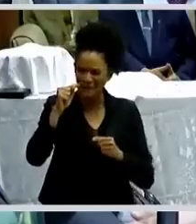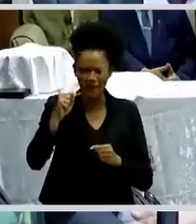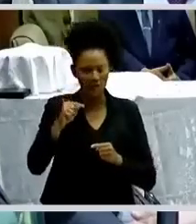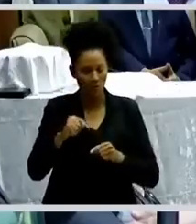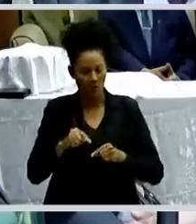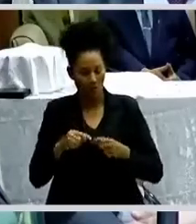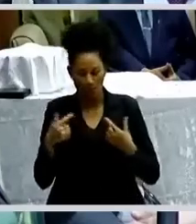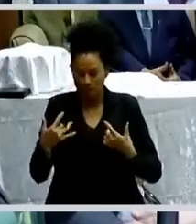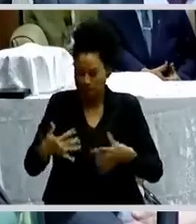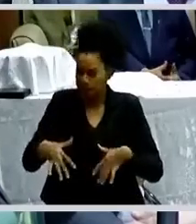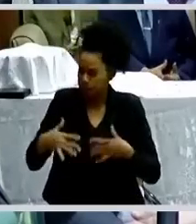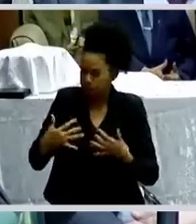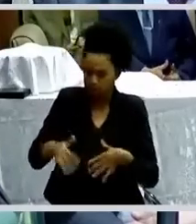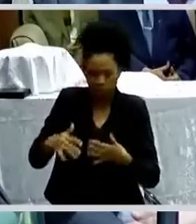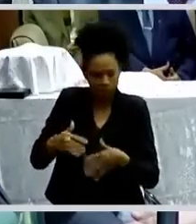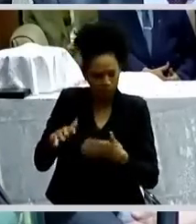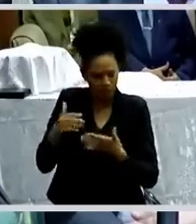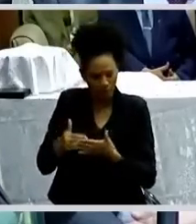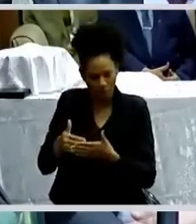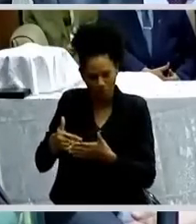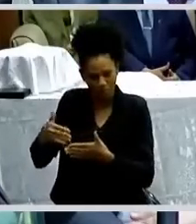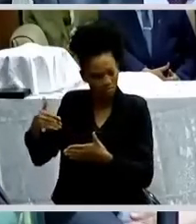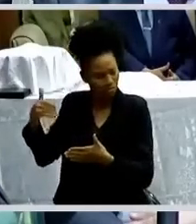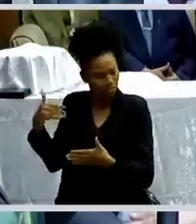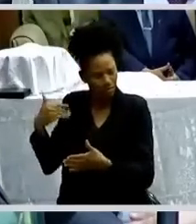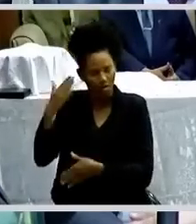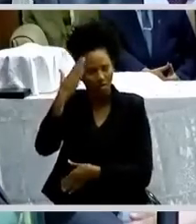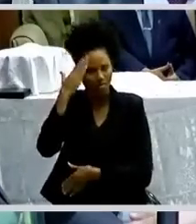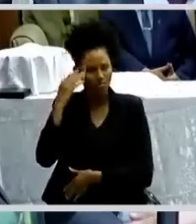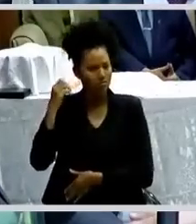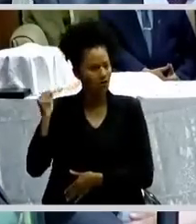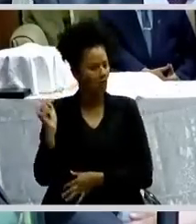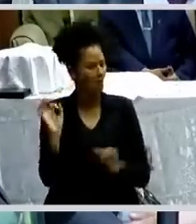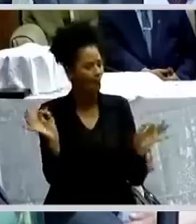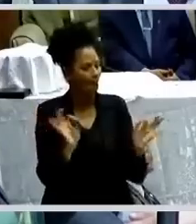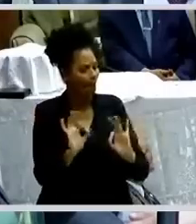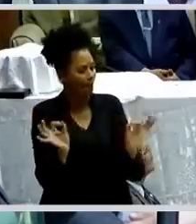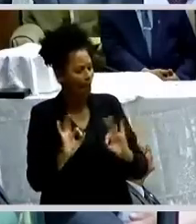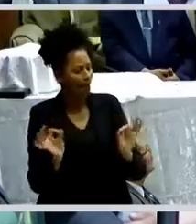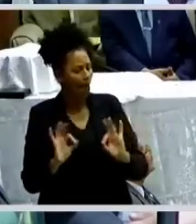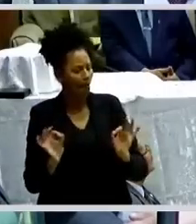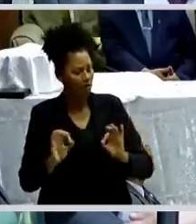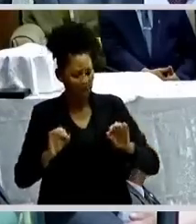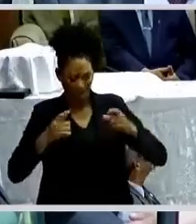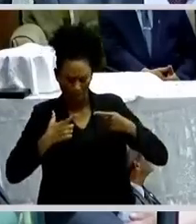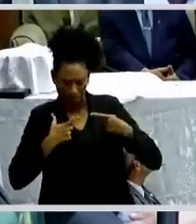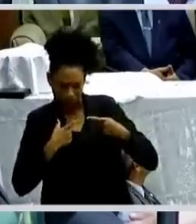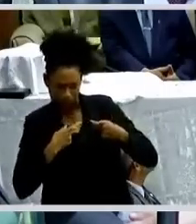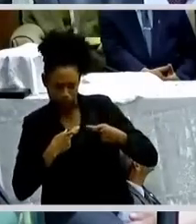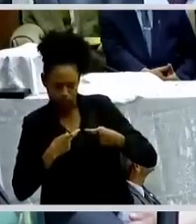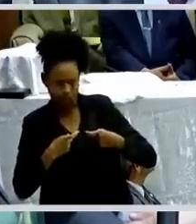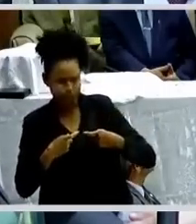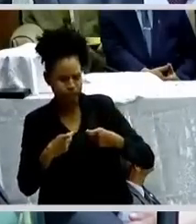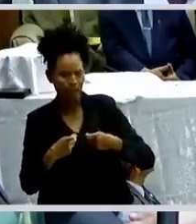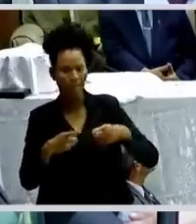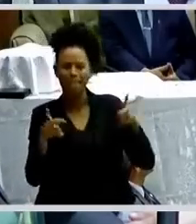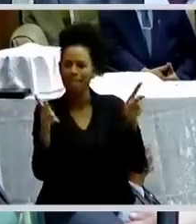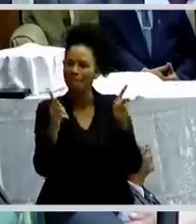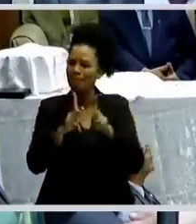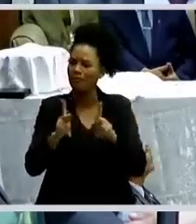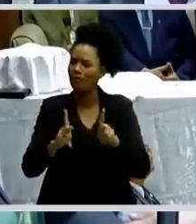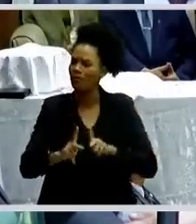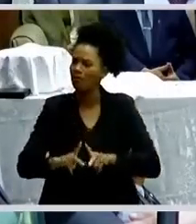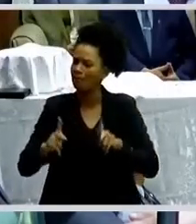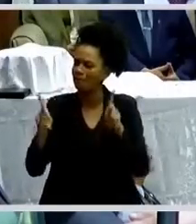tamanho que nos tempos de Salomão não havia guerra. Ele começou a fazer paz com todos